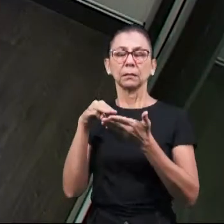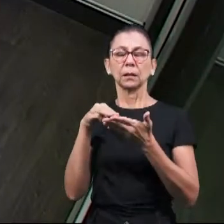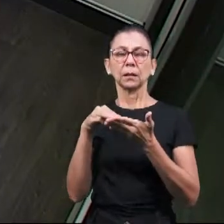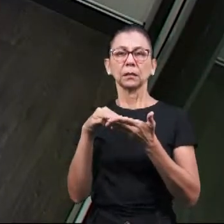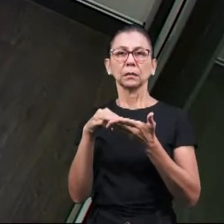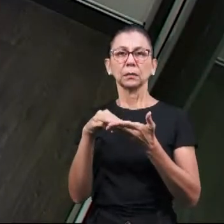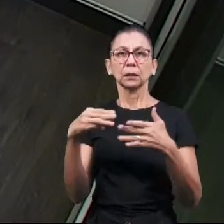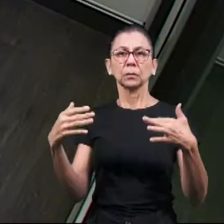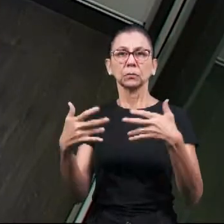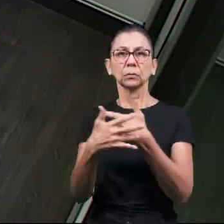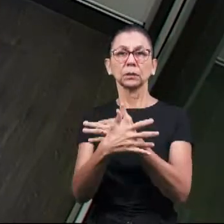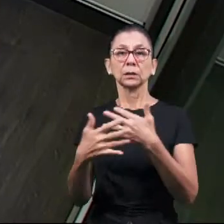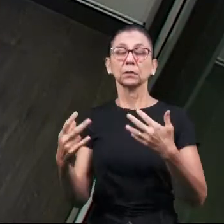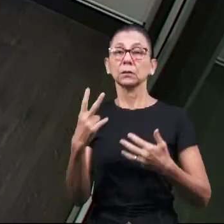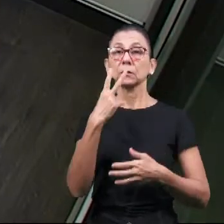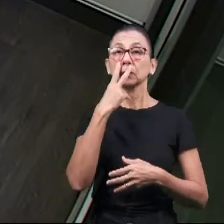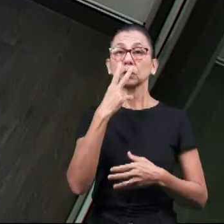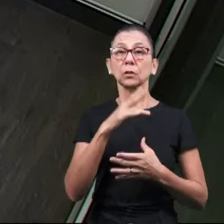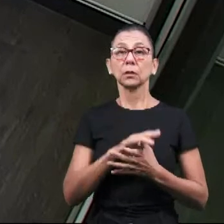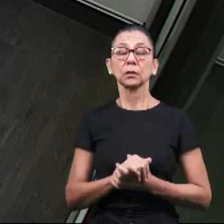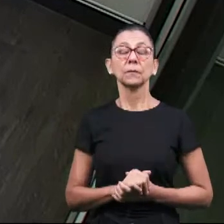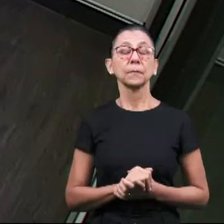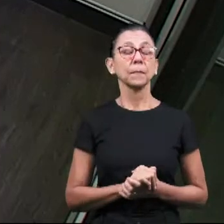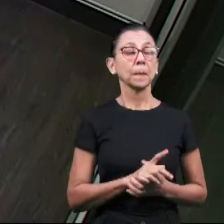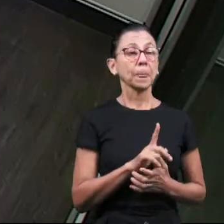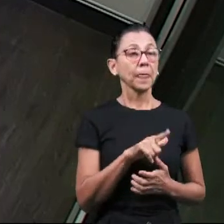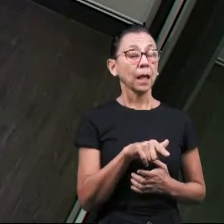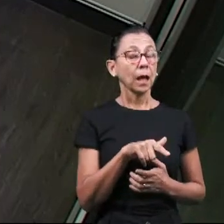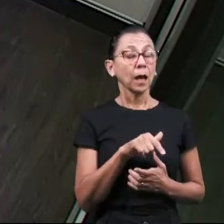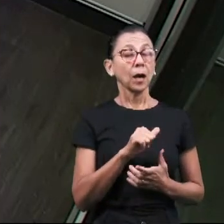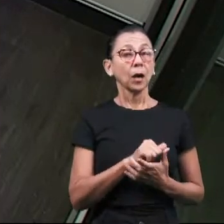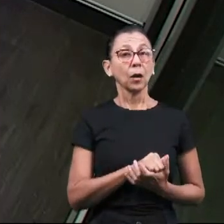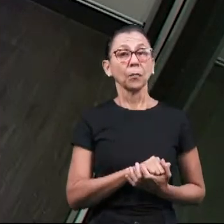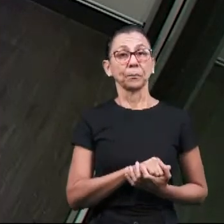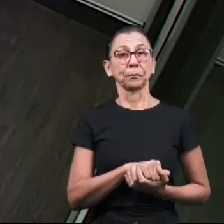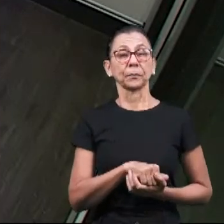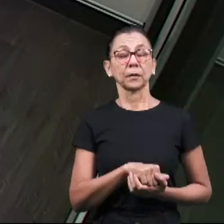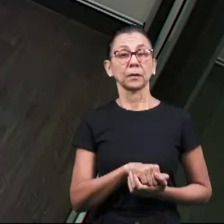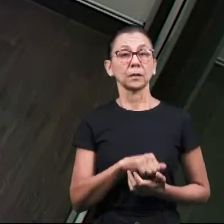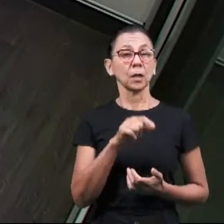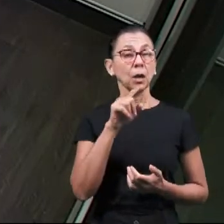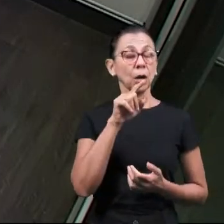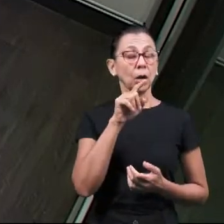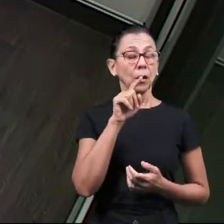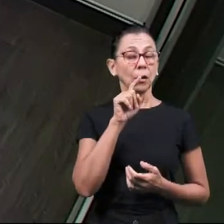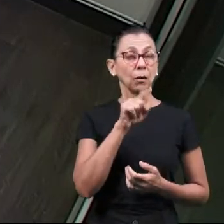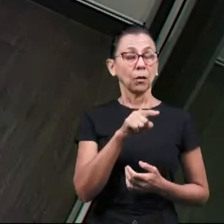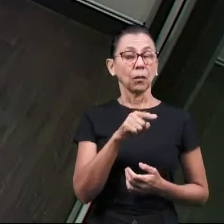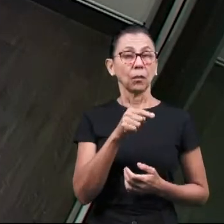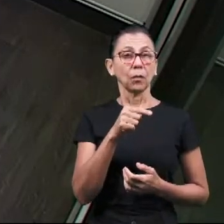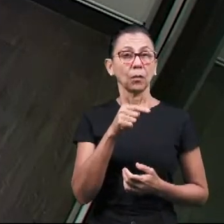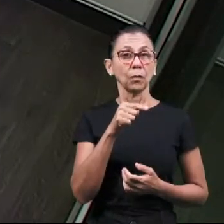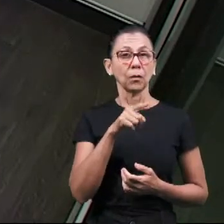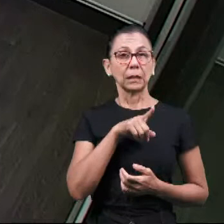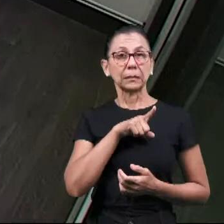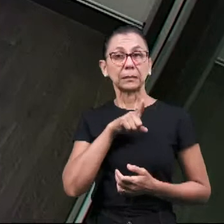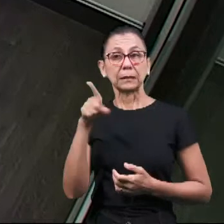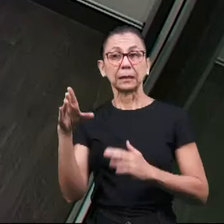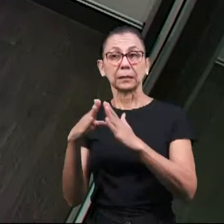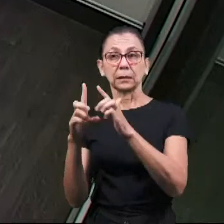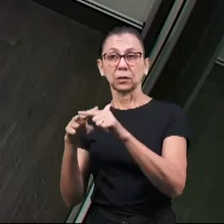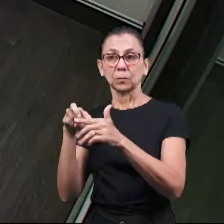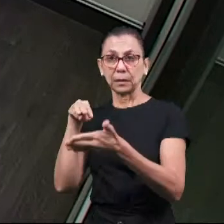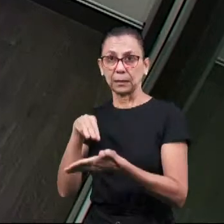assim: lá na nossa igreja, tudo que nós vamos fazer, a gente consulta o Senhor. Essa foi a primeira experiência que eu tive, eu não estava indo na